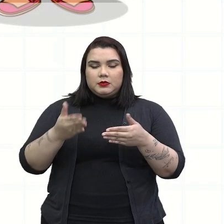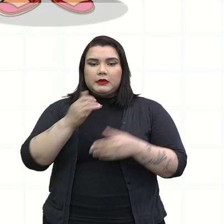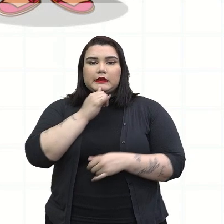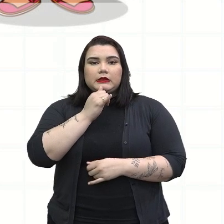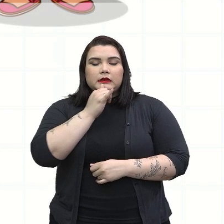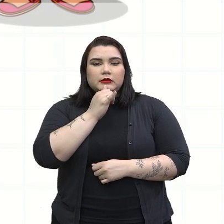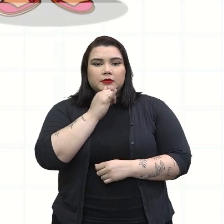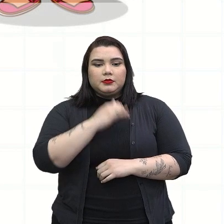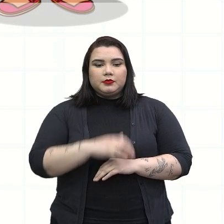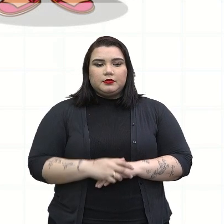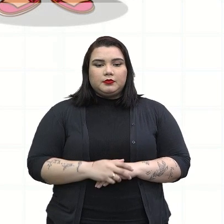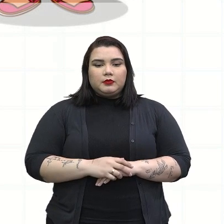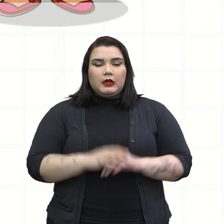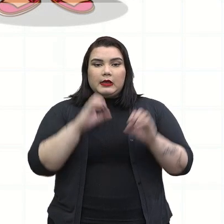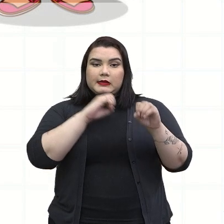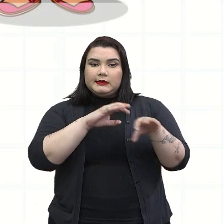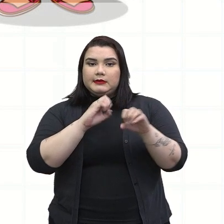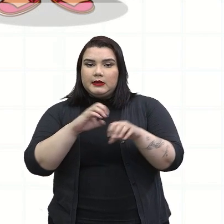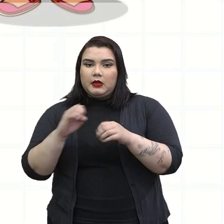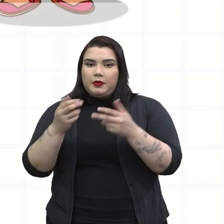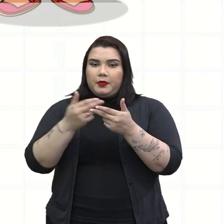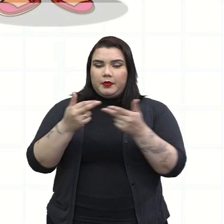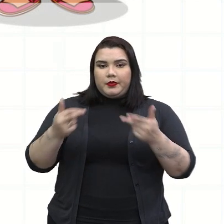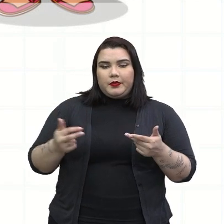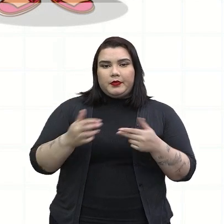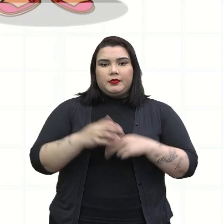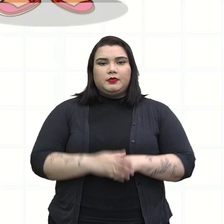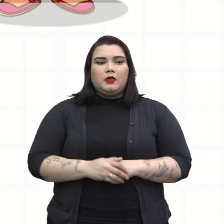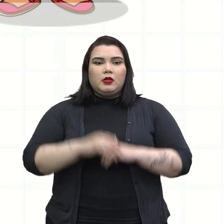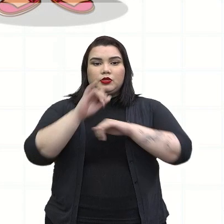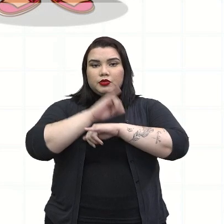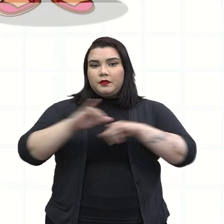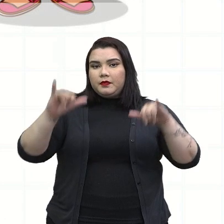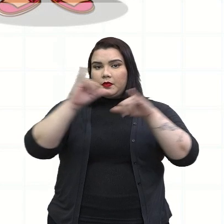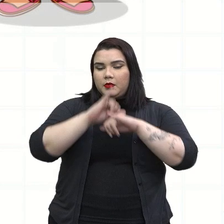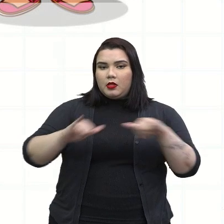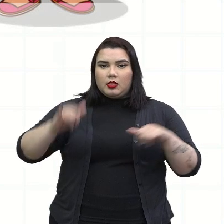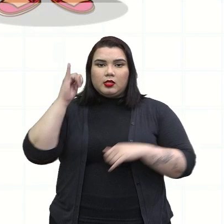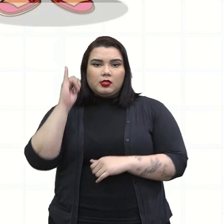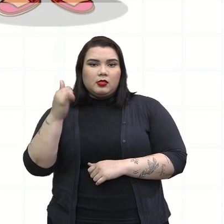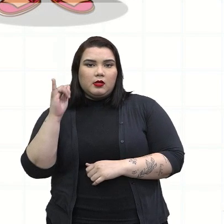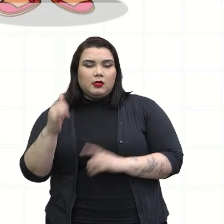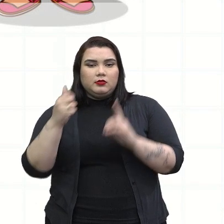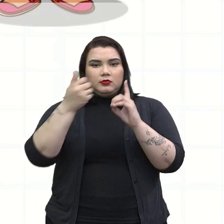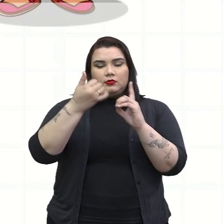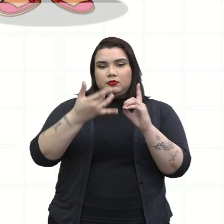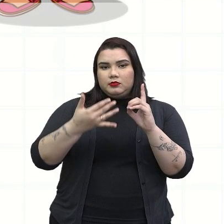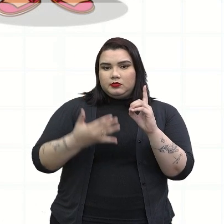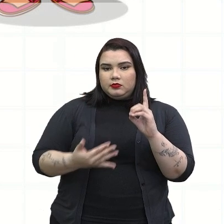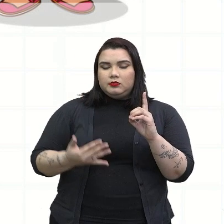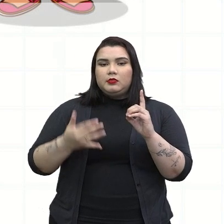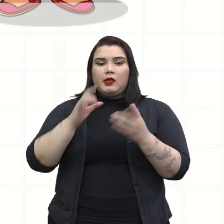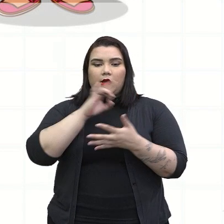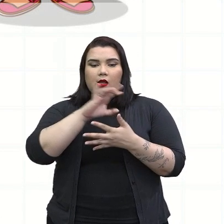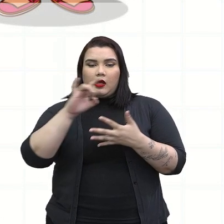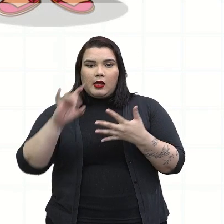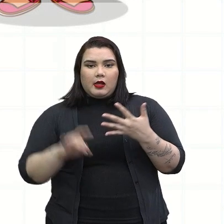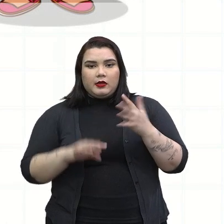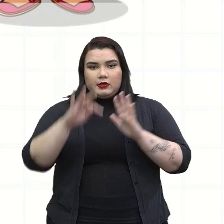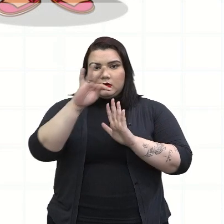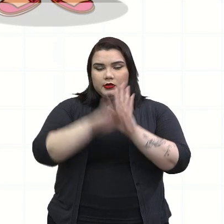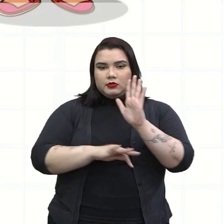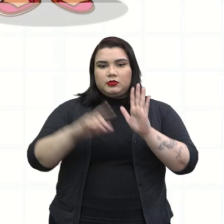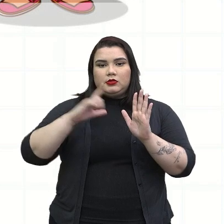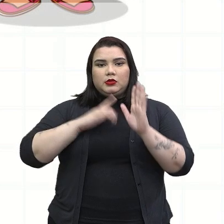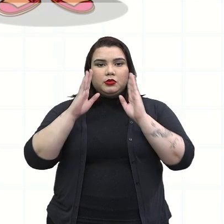exemplo, ensinar algo, passar alguma mensagem, divulgar, narrar, descrever. Cada texto tem um